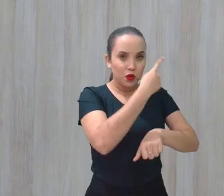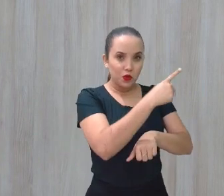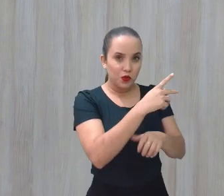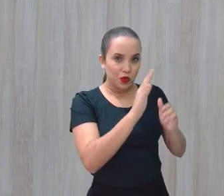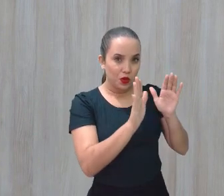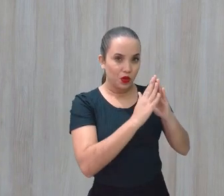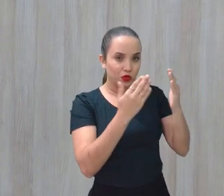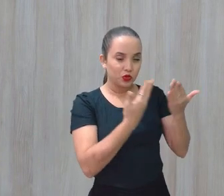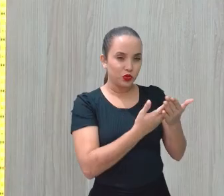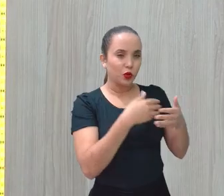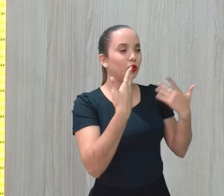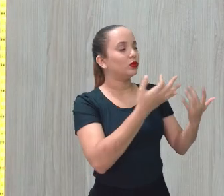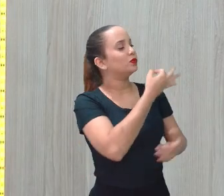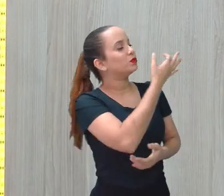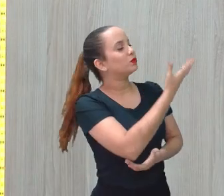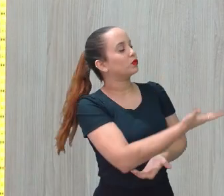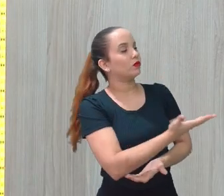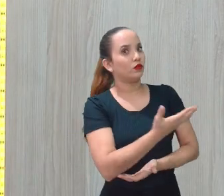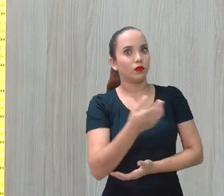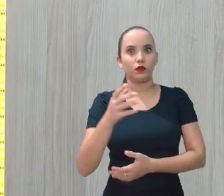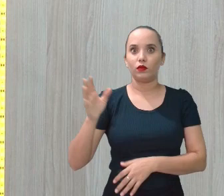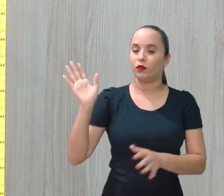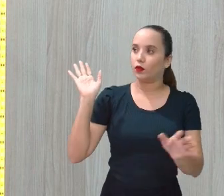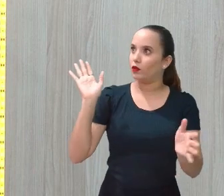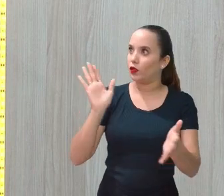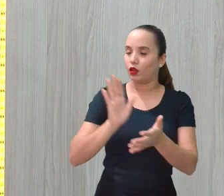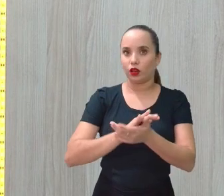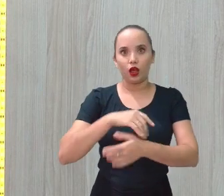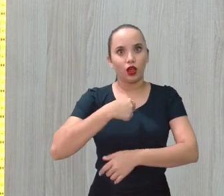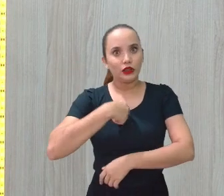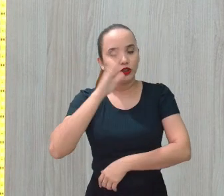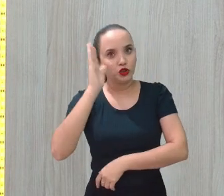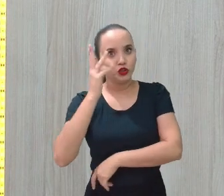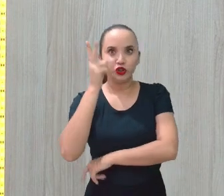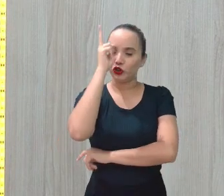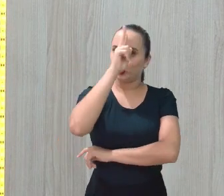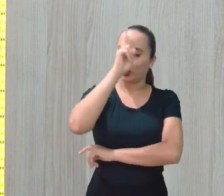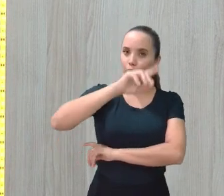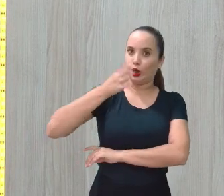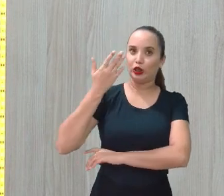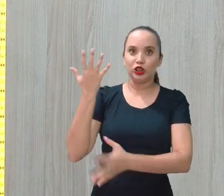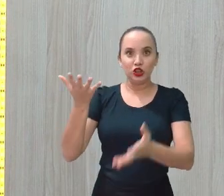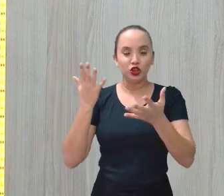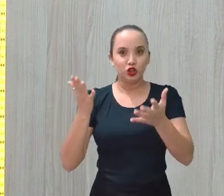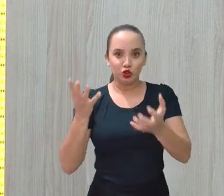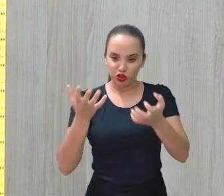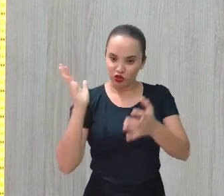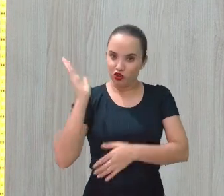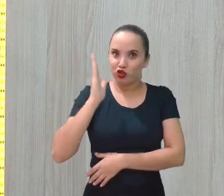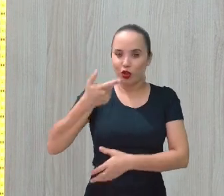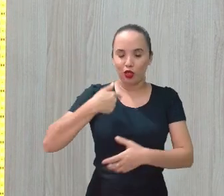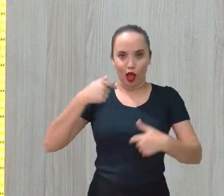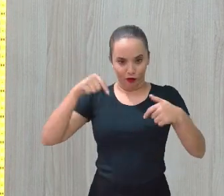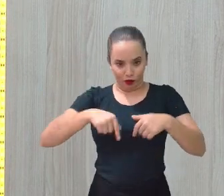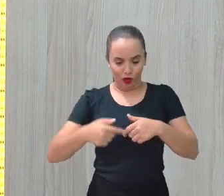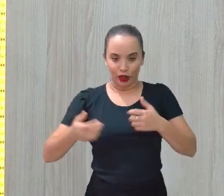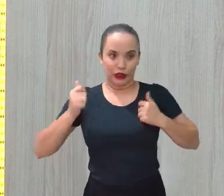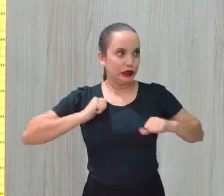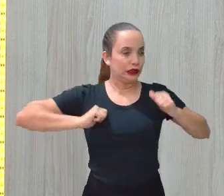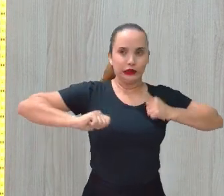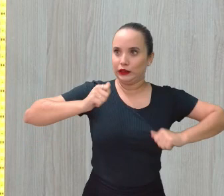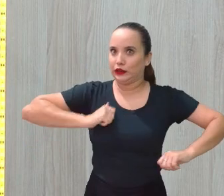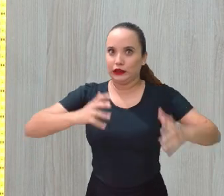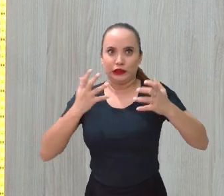Carol. Menino, super lembrei, já estava aqui ansiosa para a gente já botar o C de um lado para o outro,